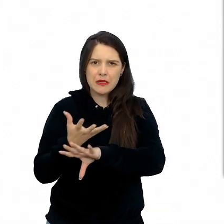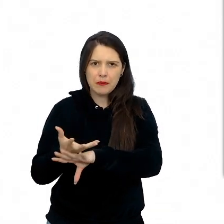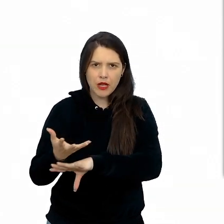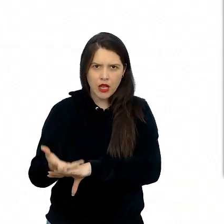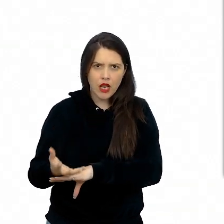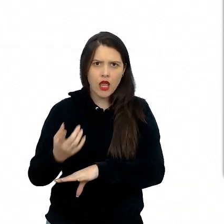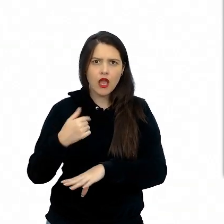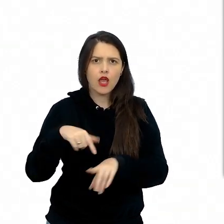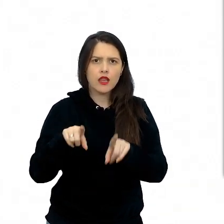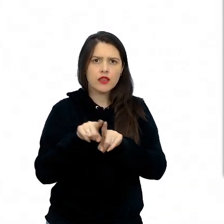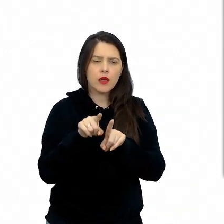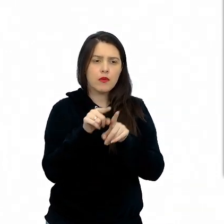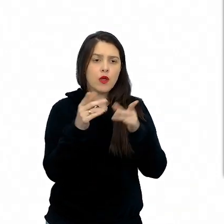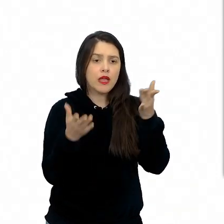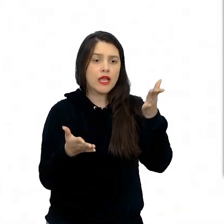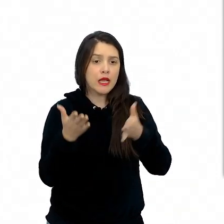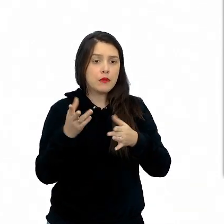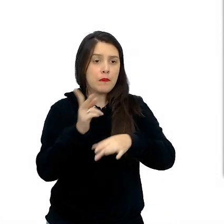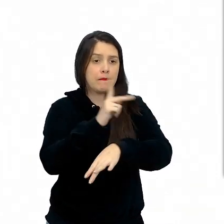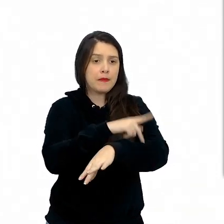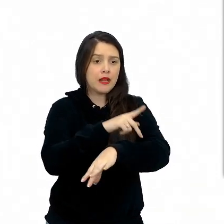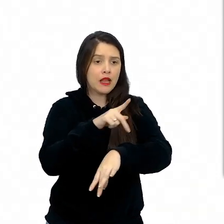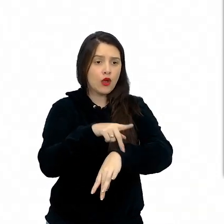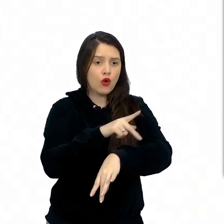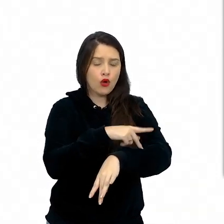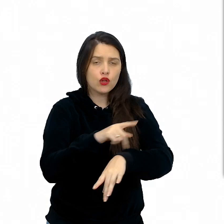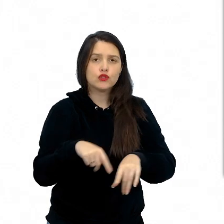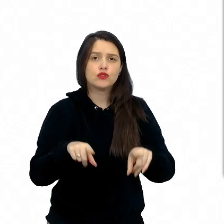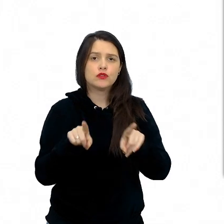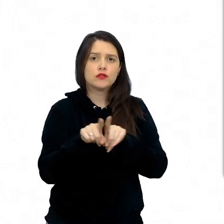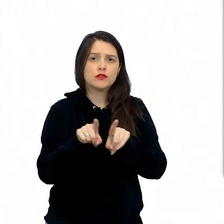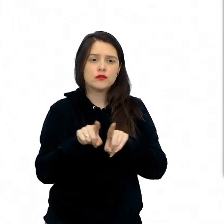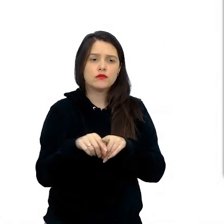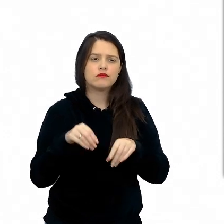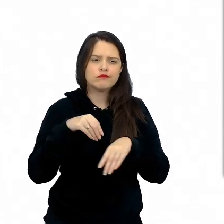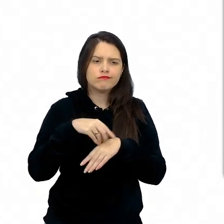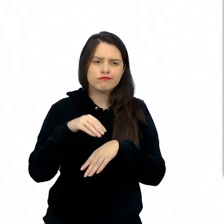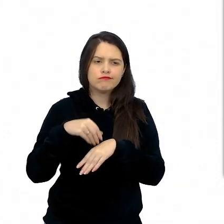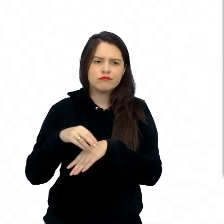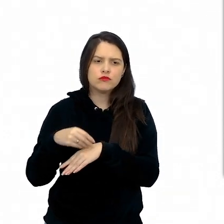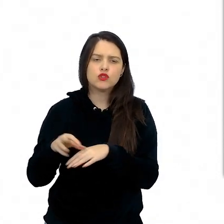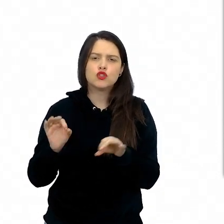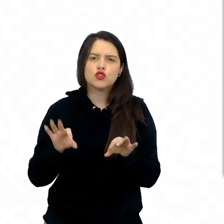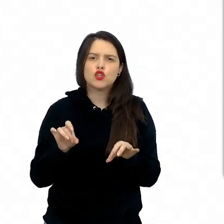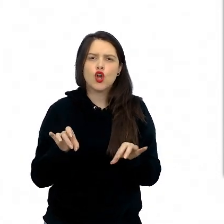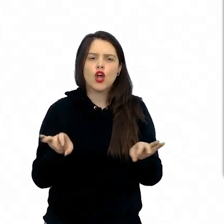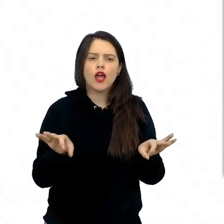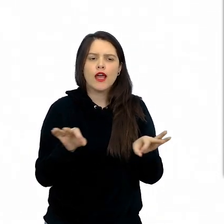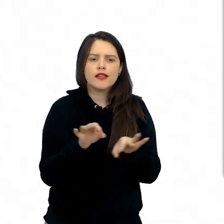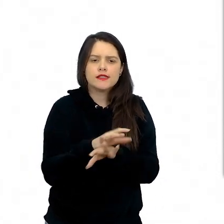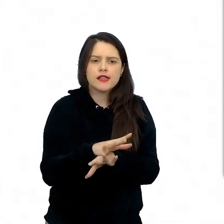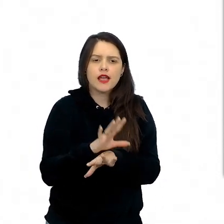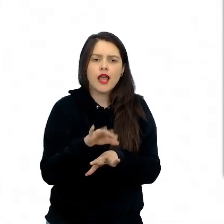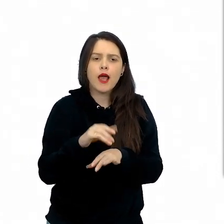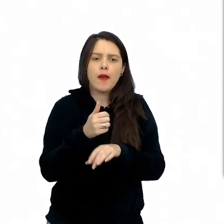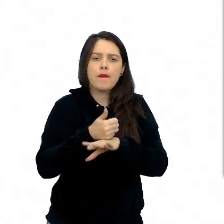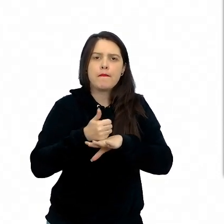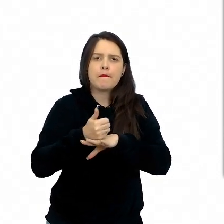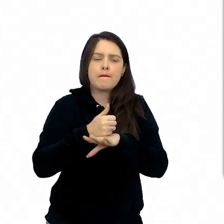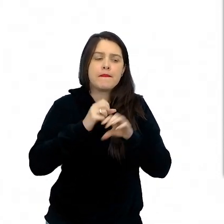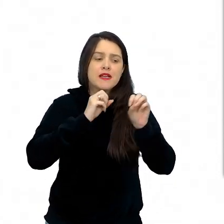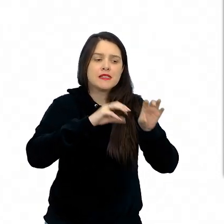do conhecimento pedagógico do conteúdo. Além disso, eles trouxeram um olhar para o professor que